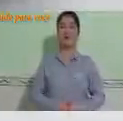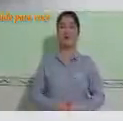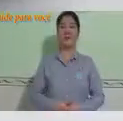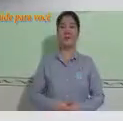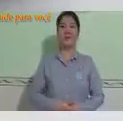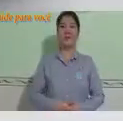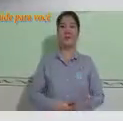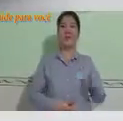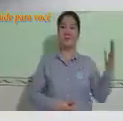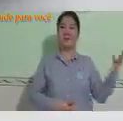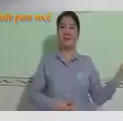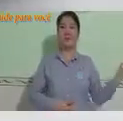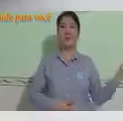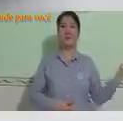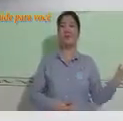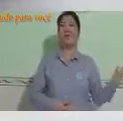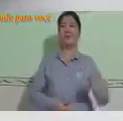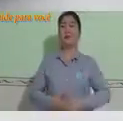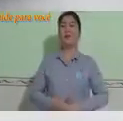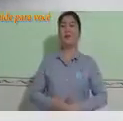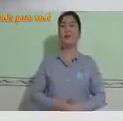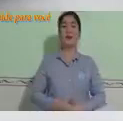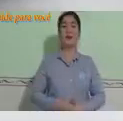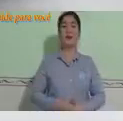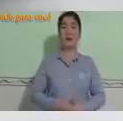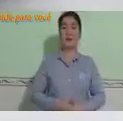Como fazer soro CASEIRO 1.